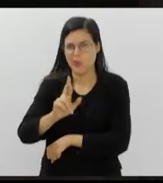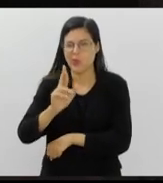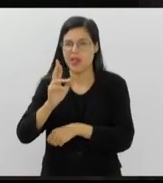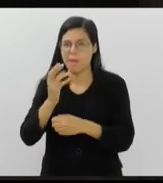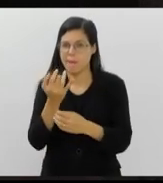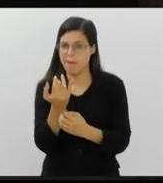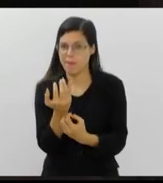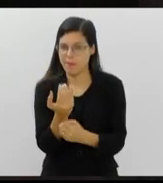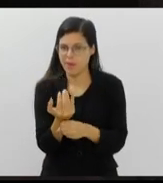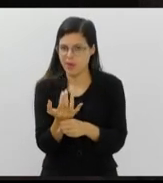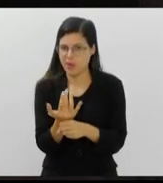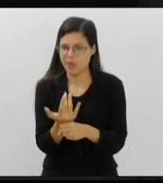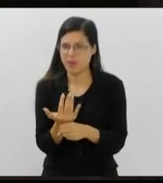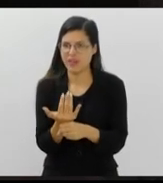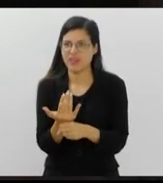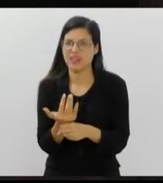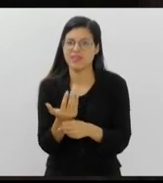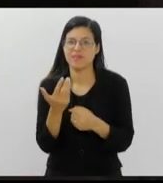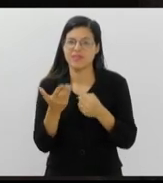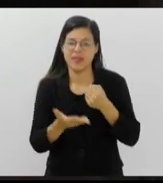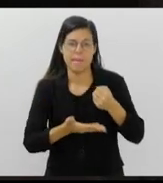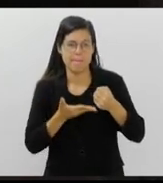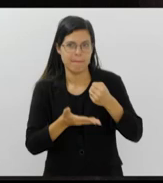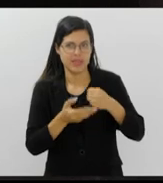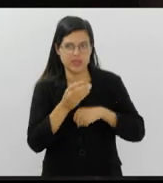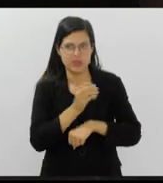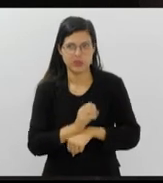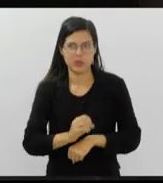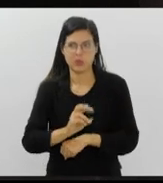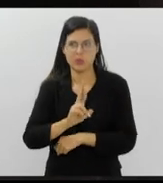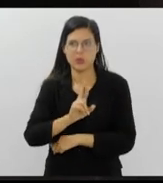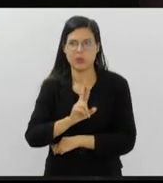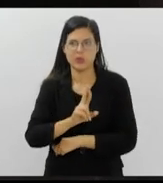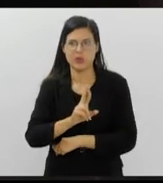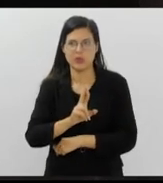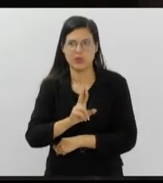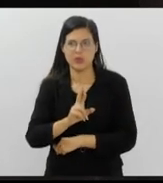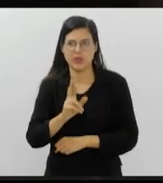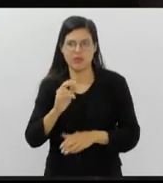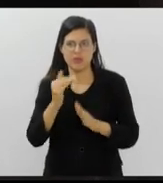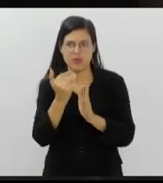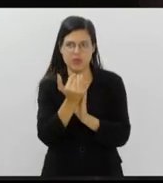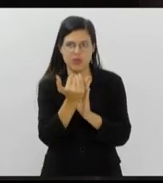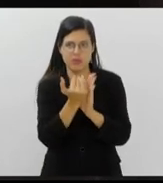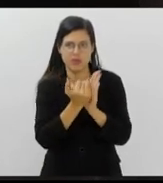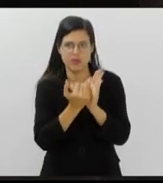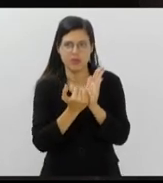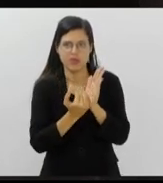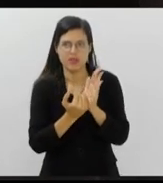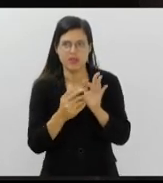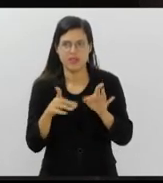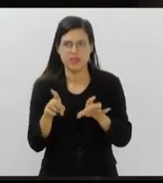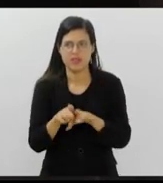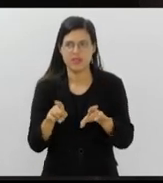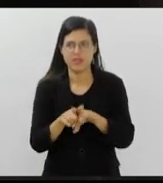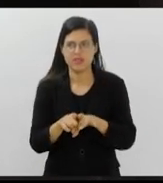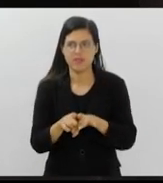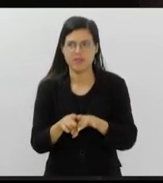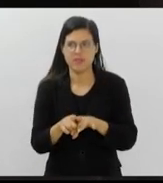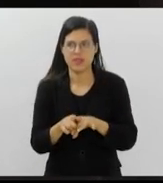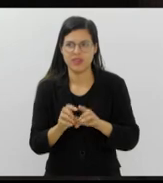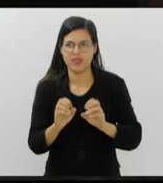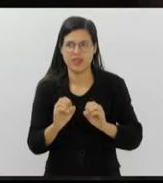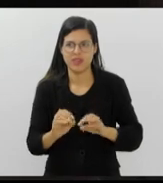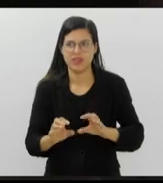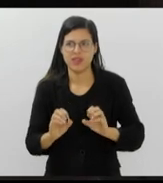de formação no meu doutorado, no meu programa, é também a educação. Então,